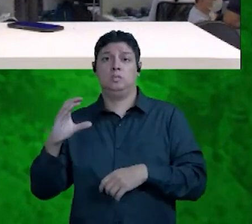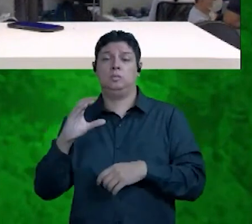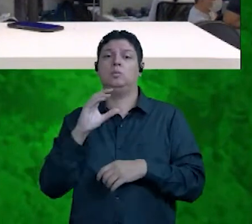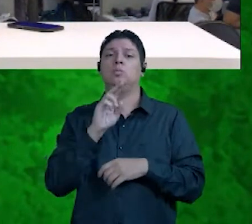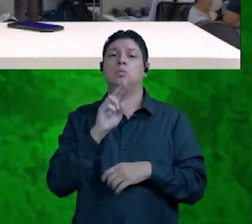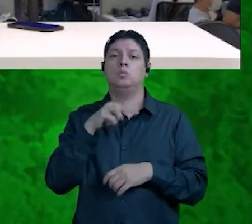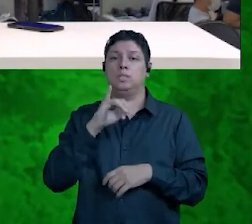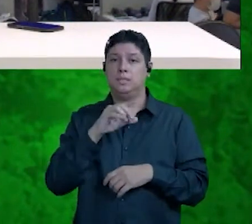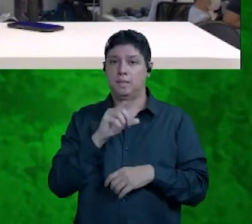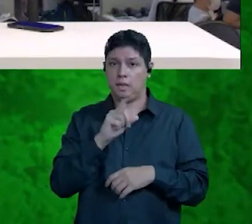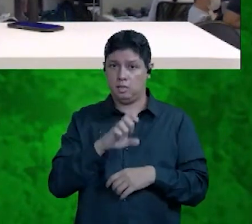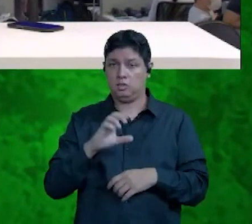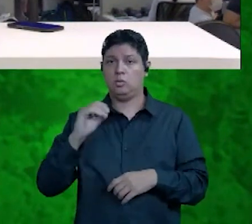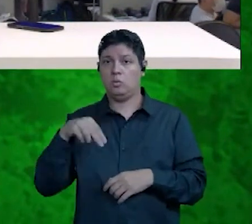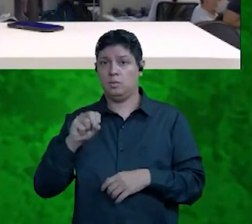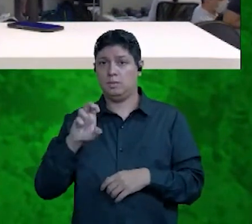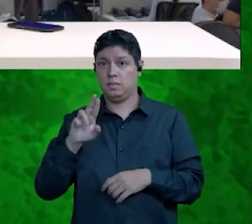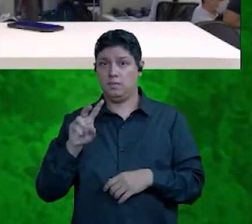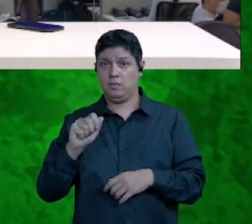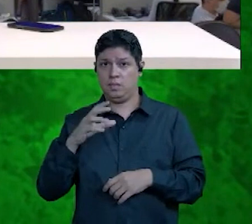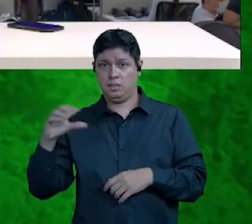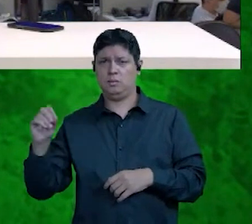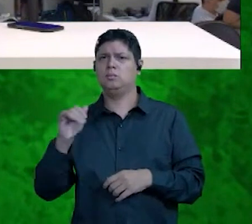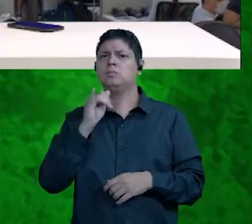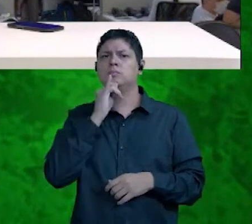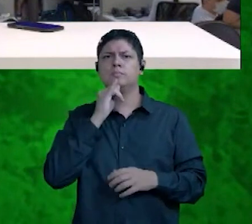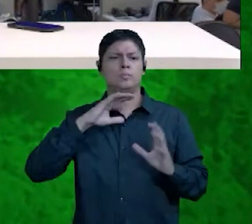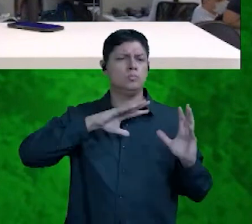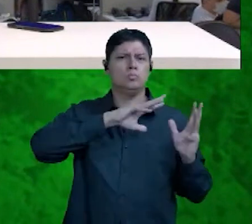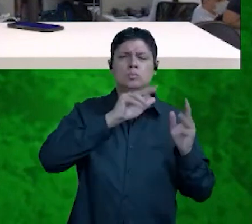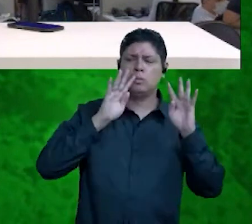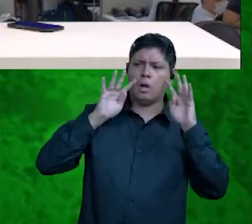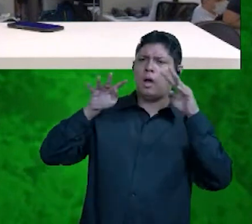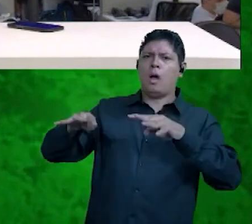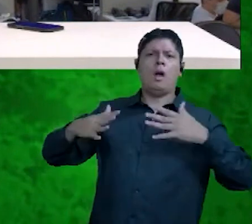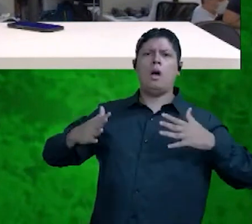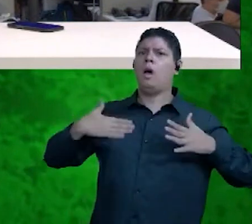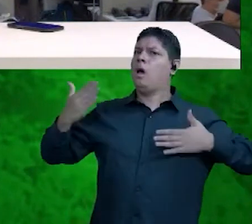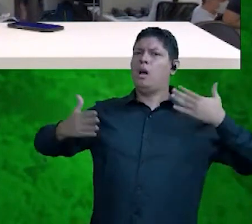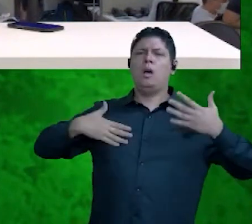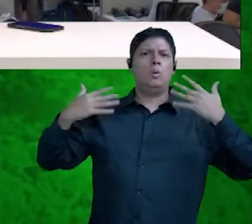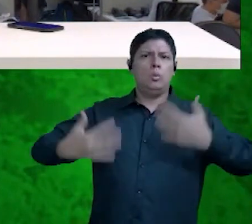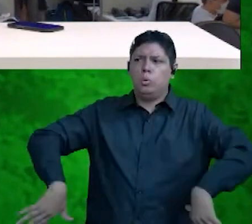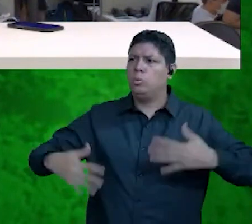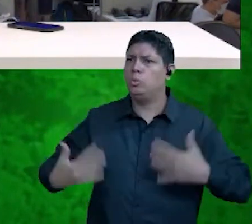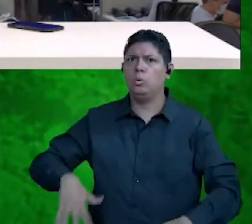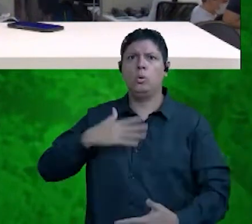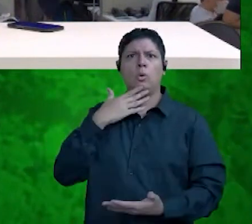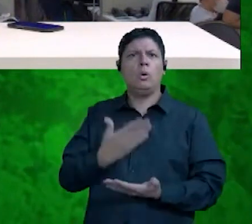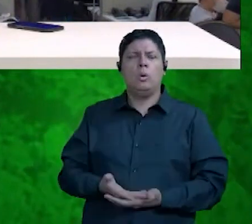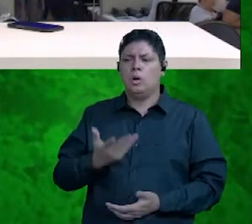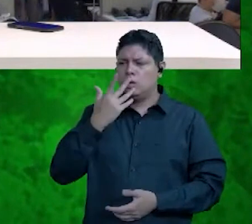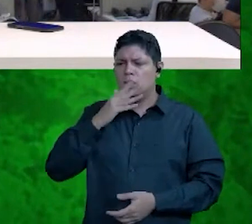por exemplo, a notícia devastadora de que duas crianças Yanomami foram engolidas por uma draga ilegal, sabe?